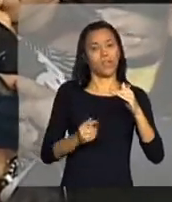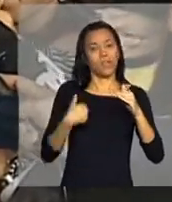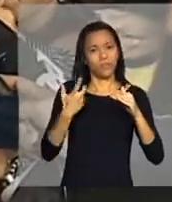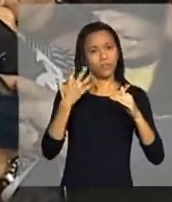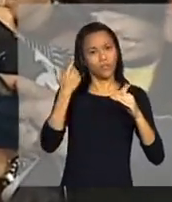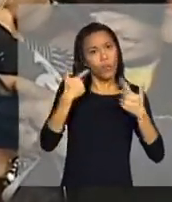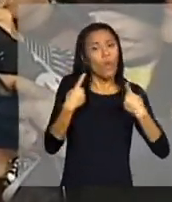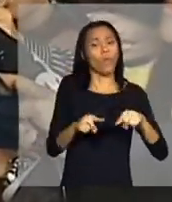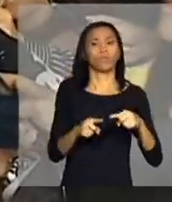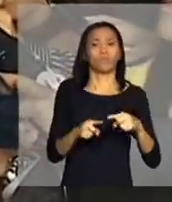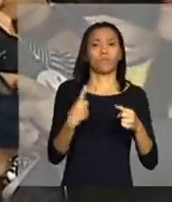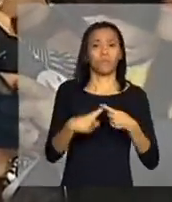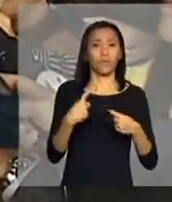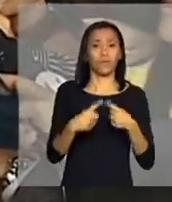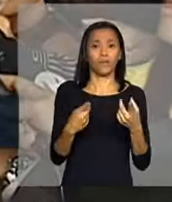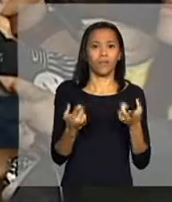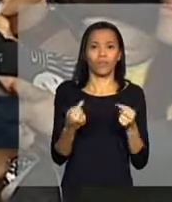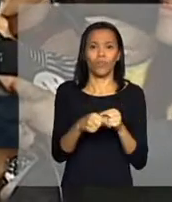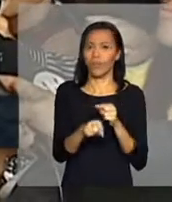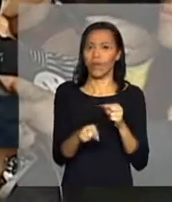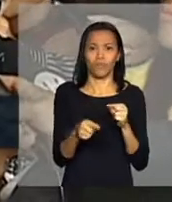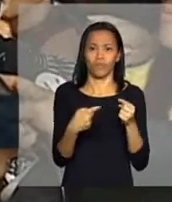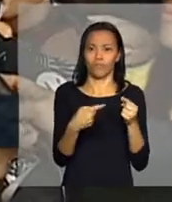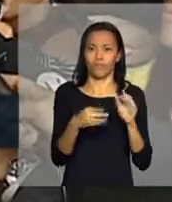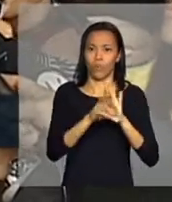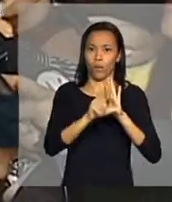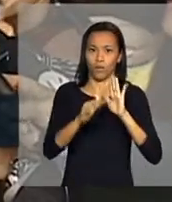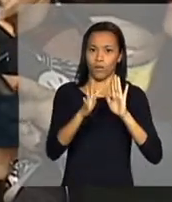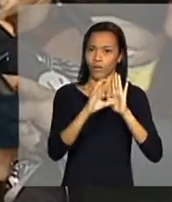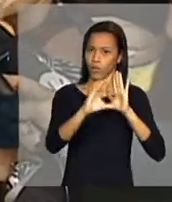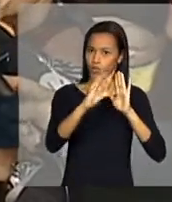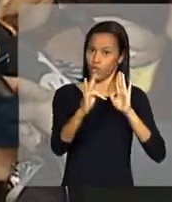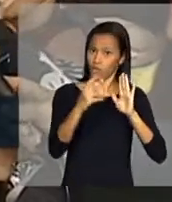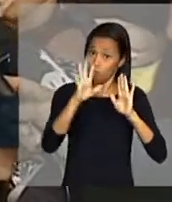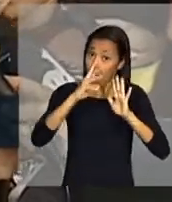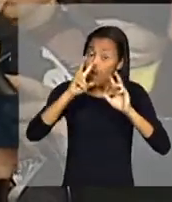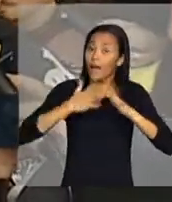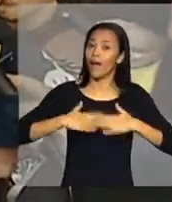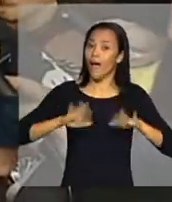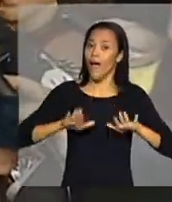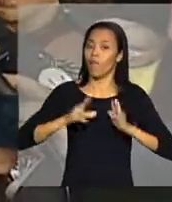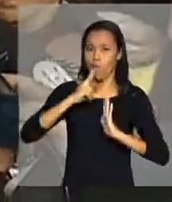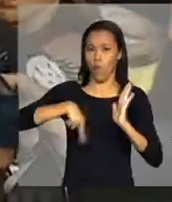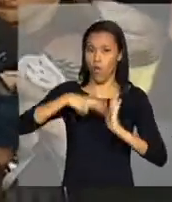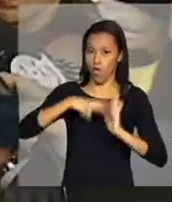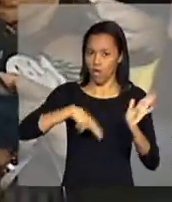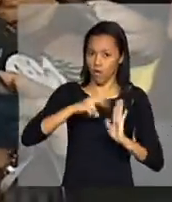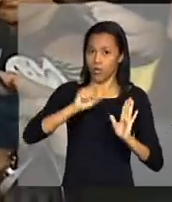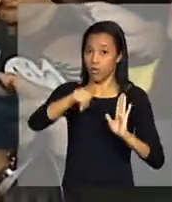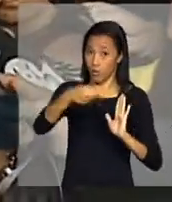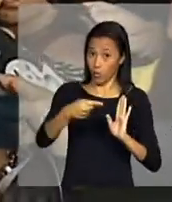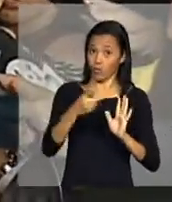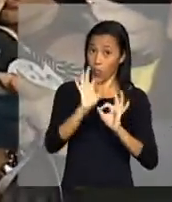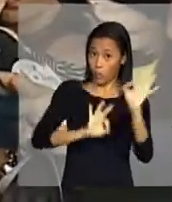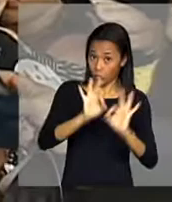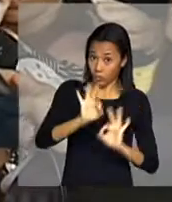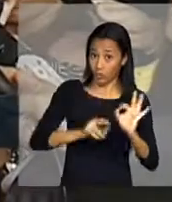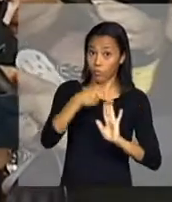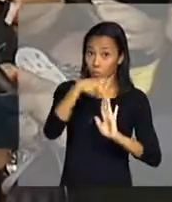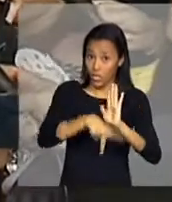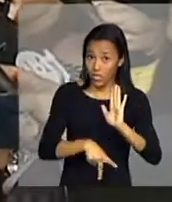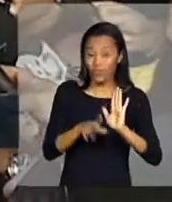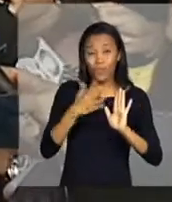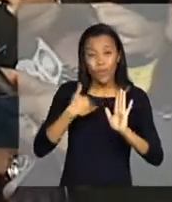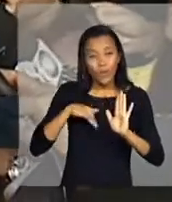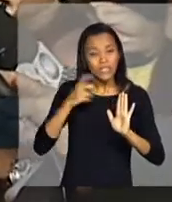mérito sou contra, mas como também pela sua inconstitucionalidade. Agora, vamos ver o projeto com calma, para que nós não possamos ser precipitados. Acho, inclusive, que nós temos que ter